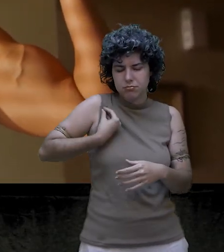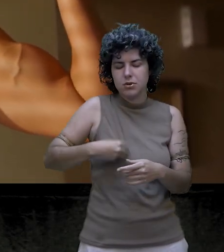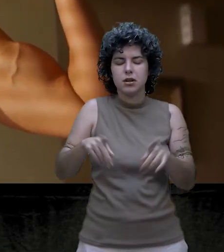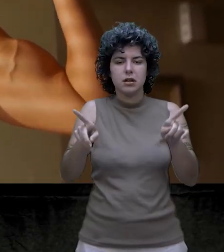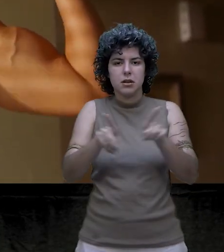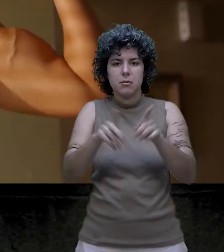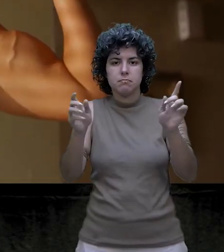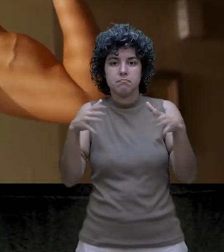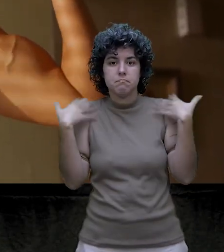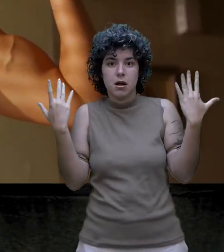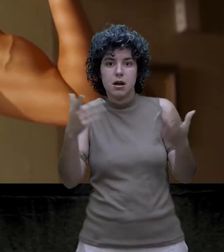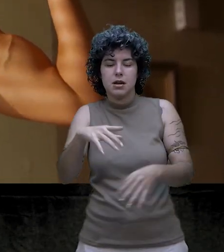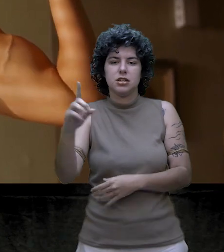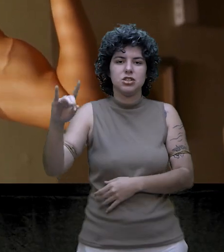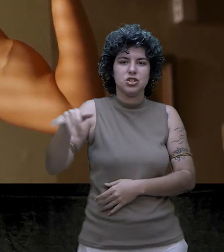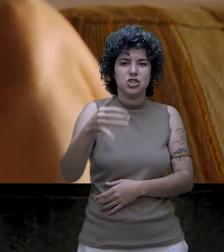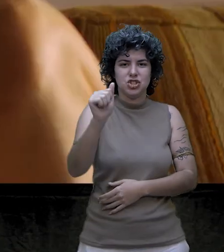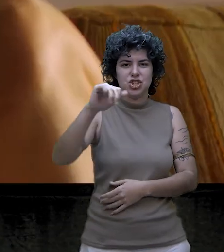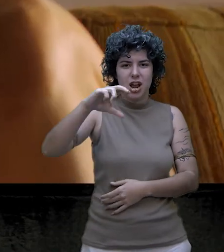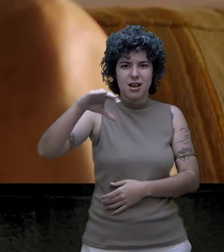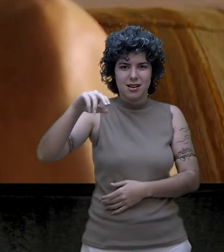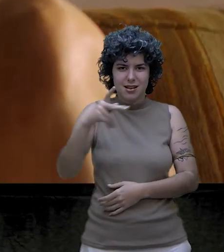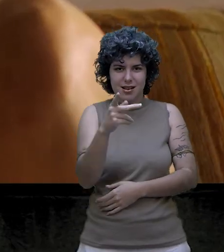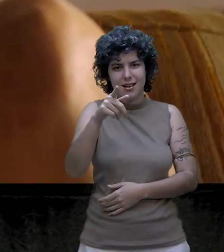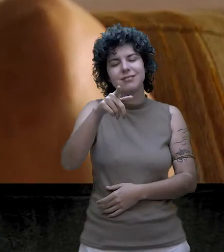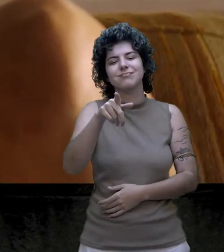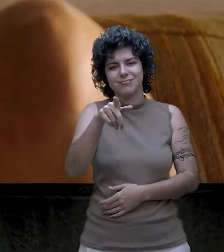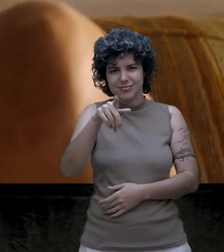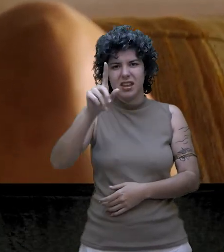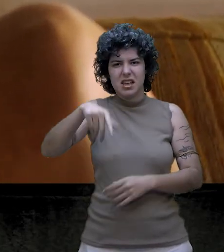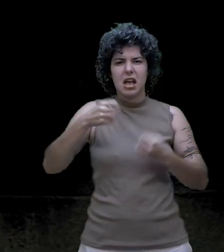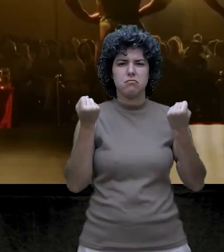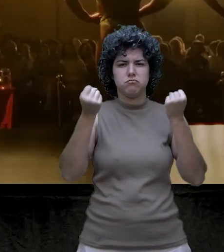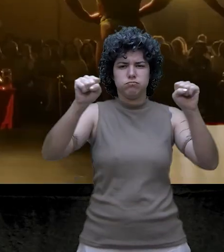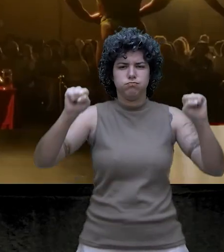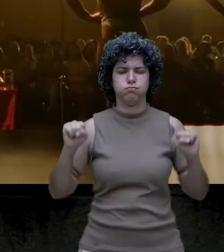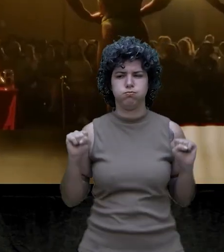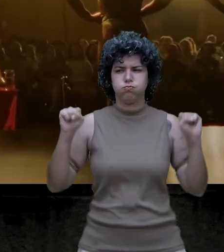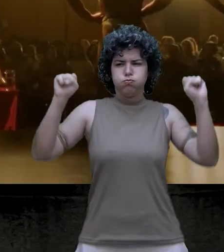uma fisiculturista tanquinho trincado que sonha em competir em Vegas.